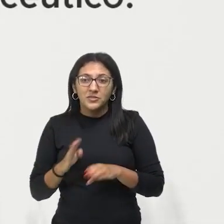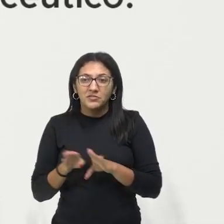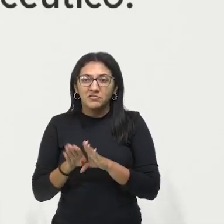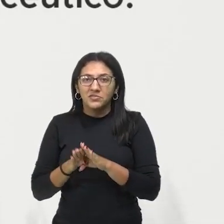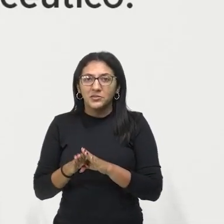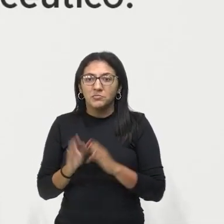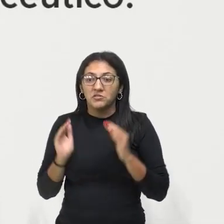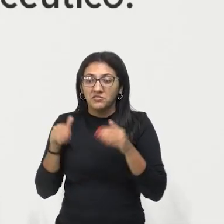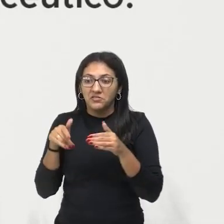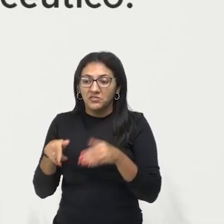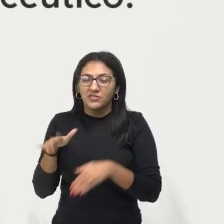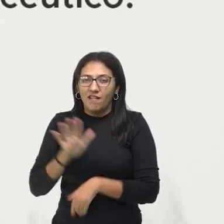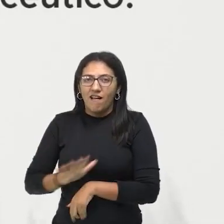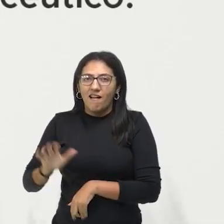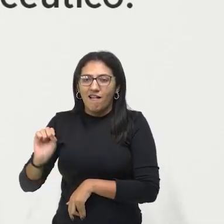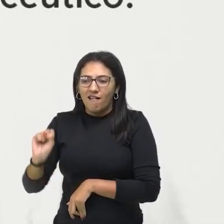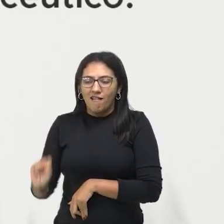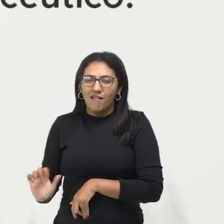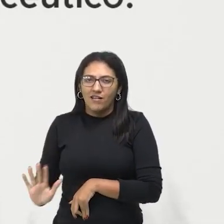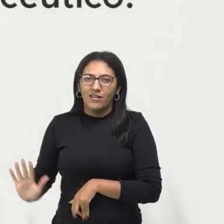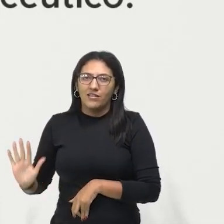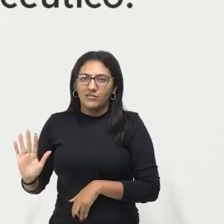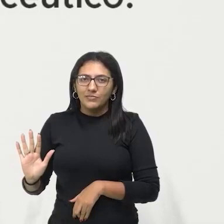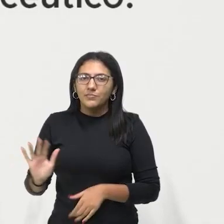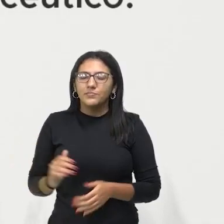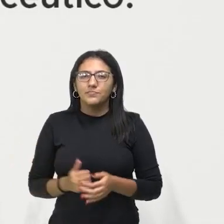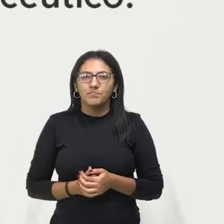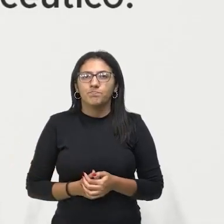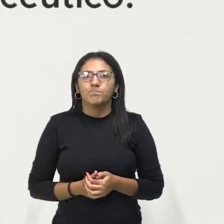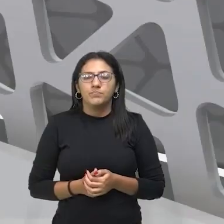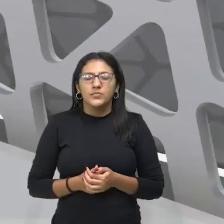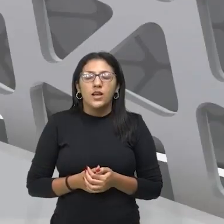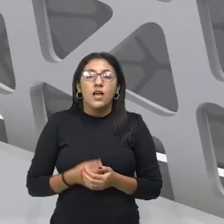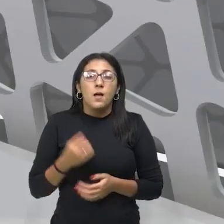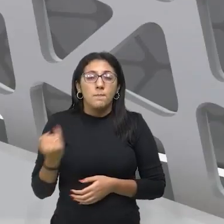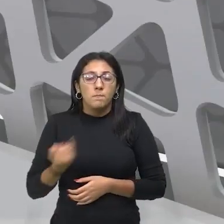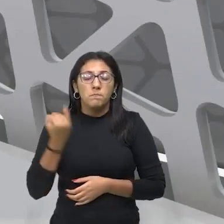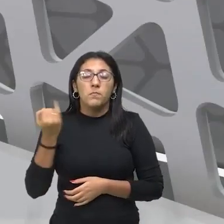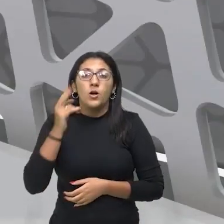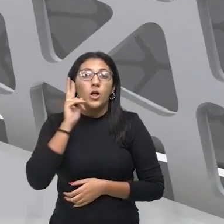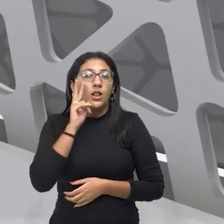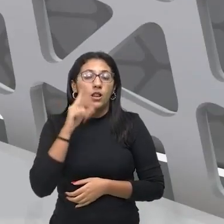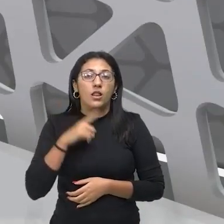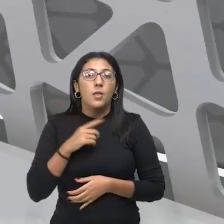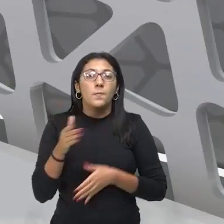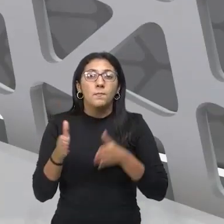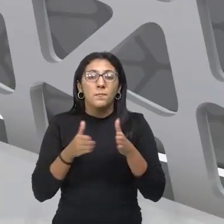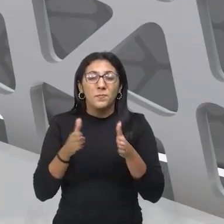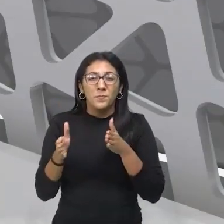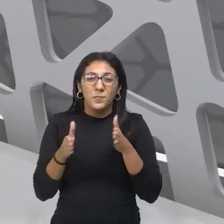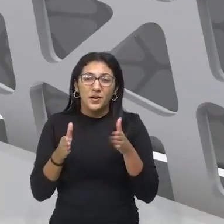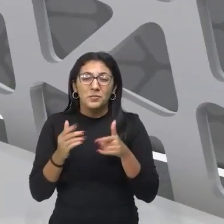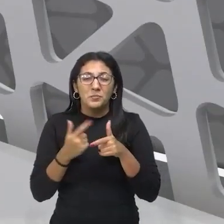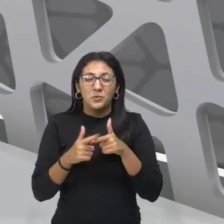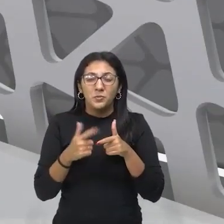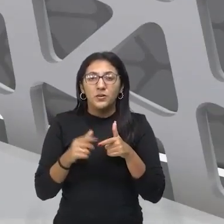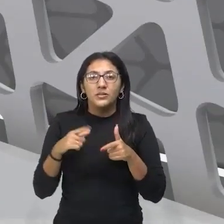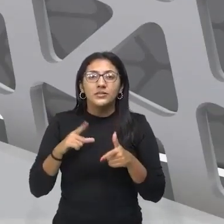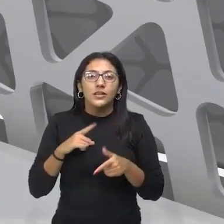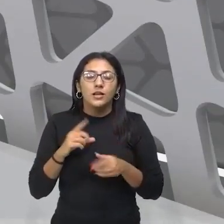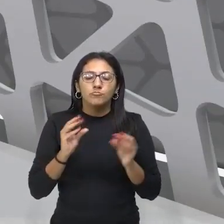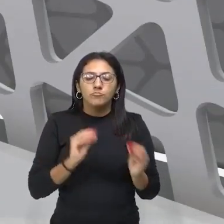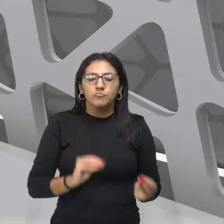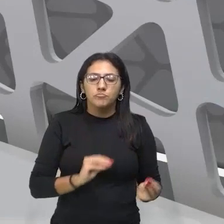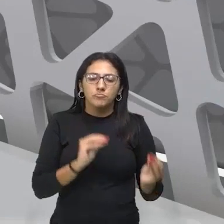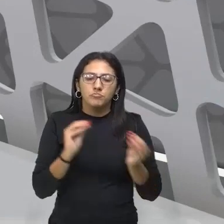do Sudeste. Importante destacar que no governo JK nós temos a transferência da capital federal.